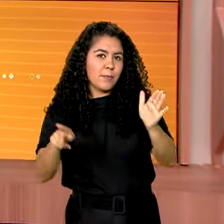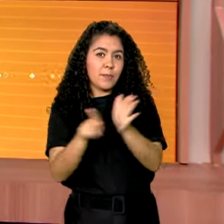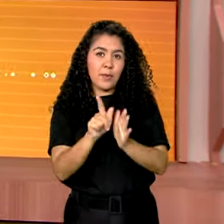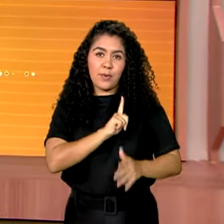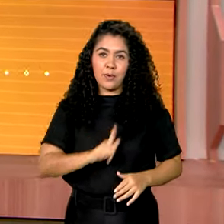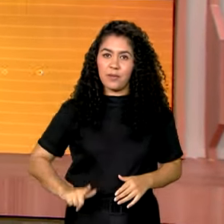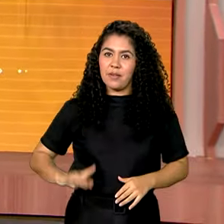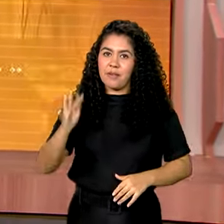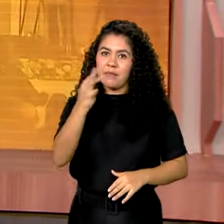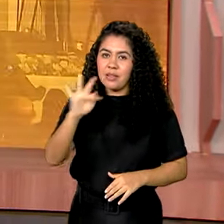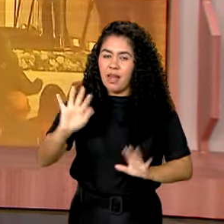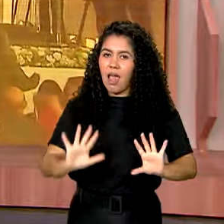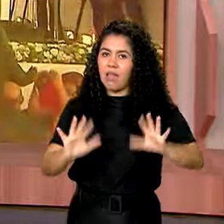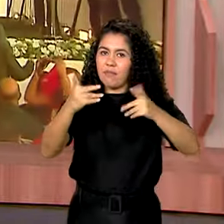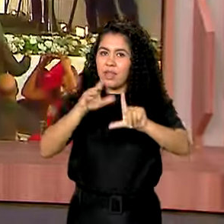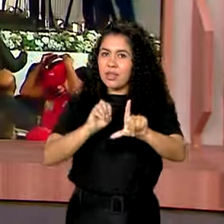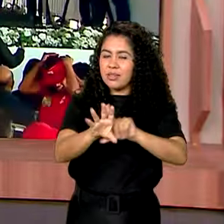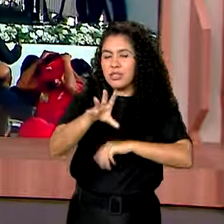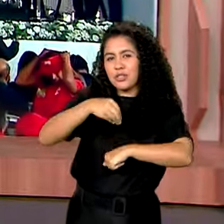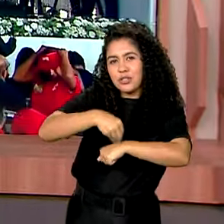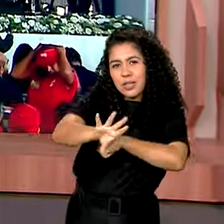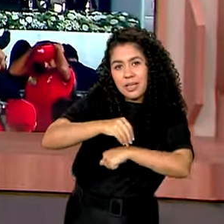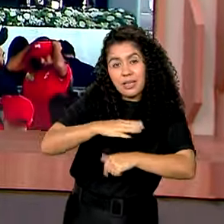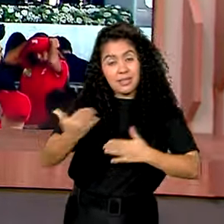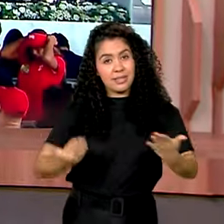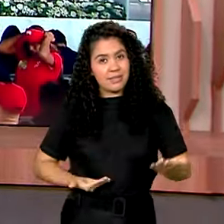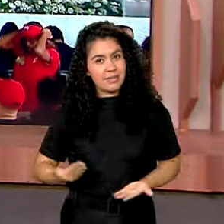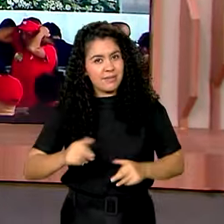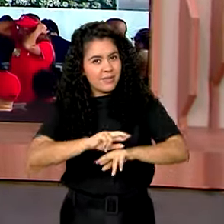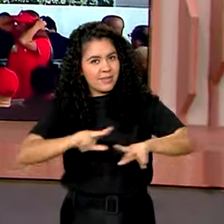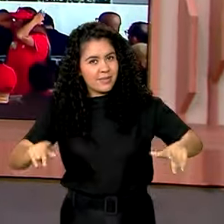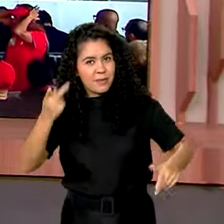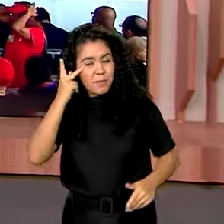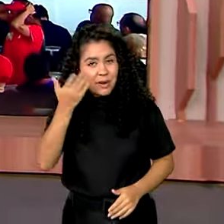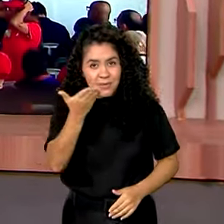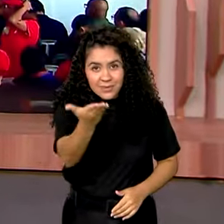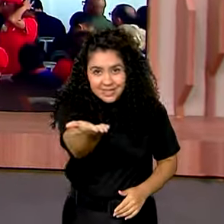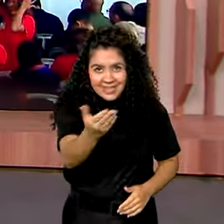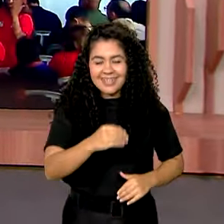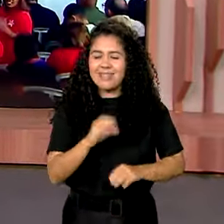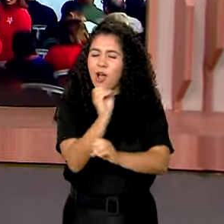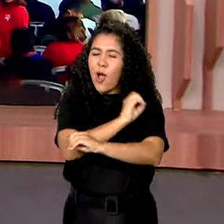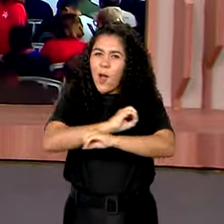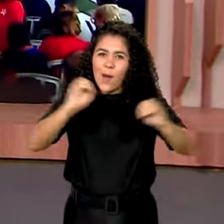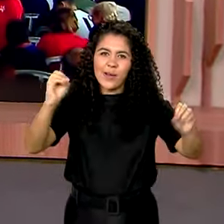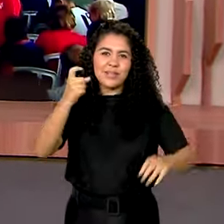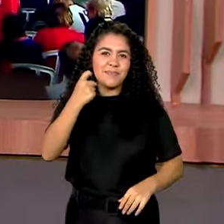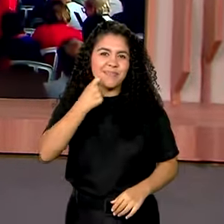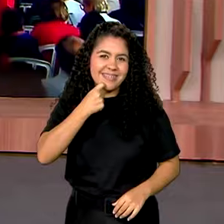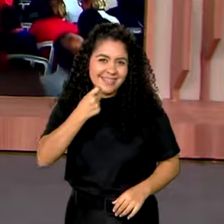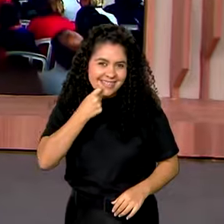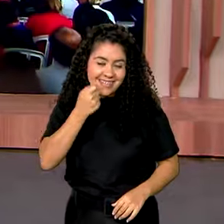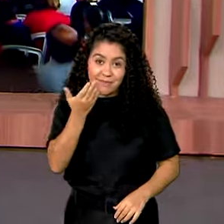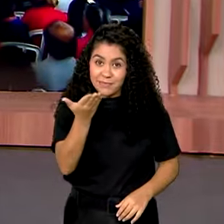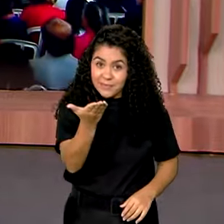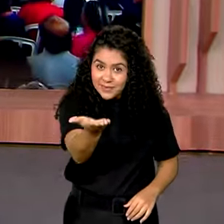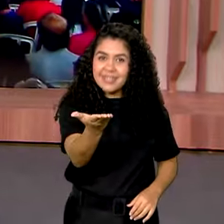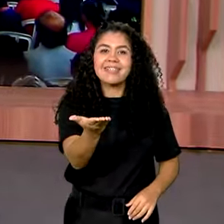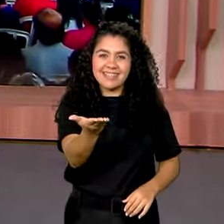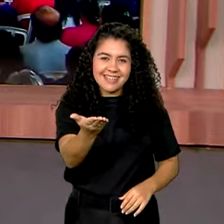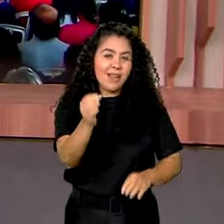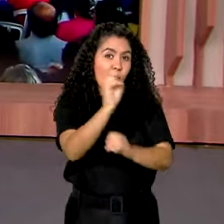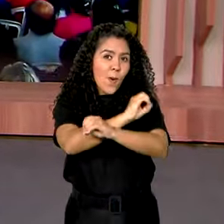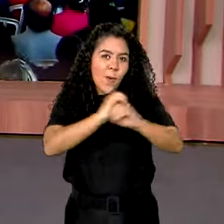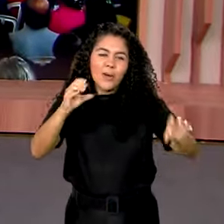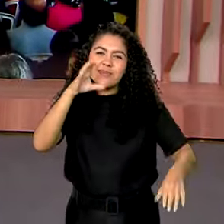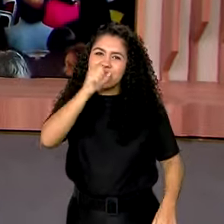federal com eventos ao vivo, dicas e serviços para você, cidadão. Uma ótima sexta-feira para você, um